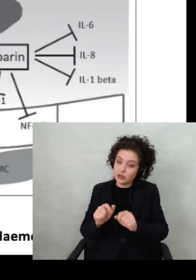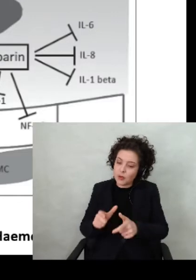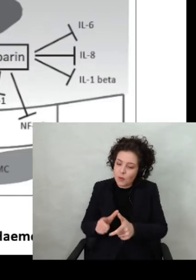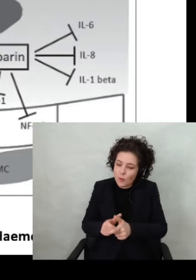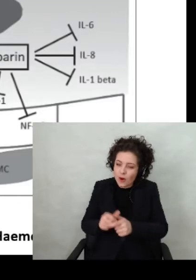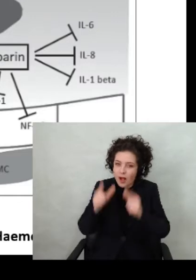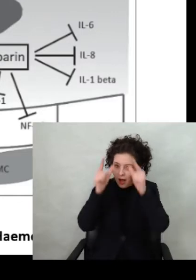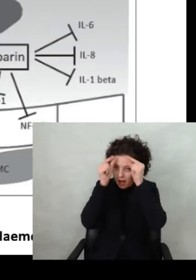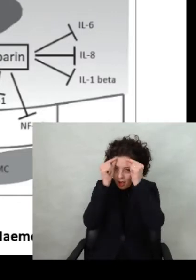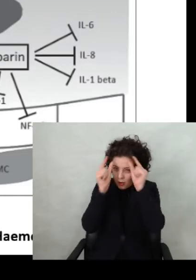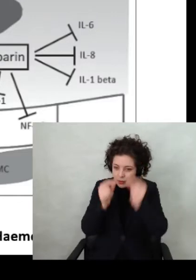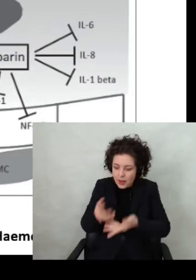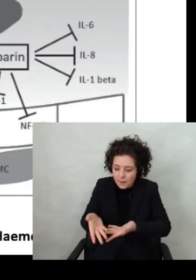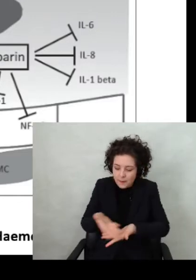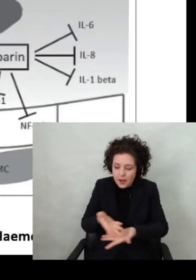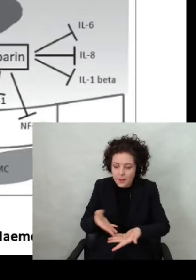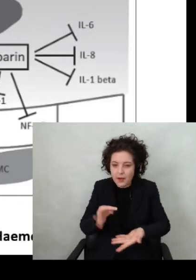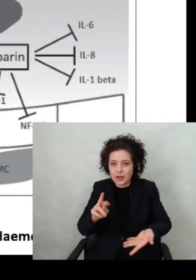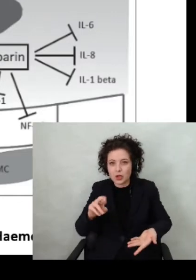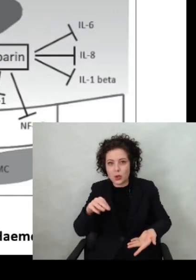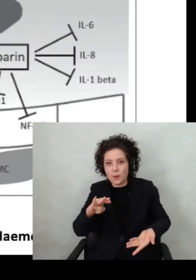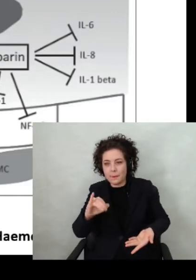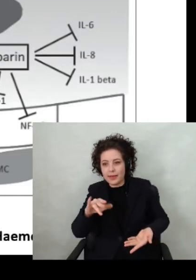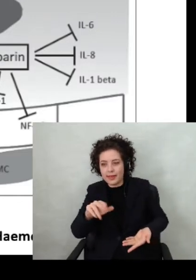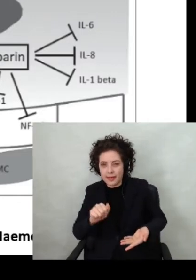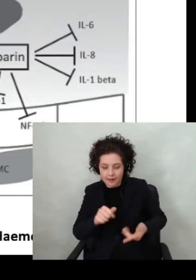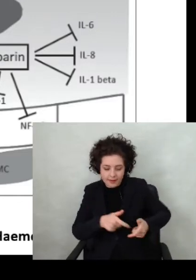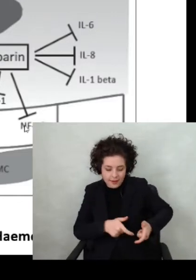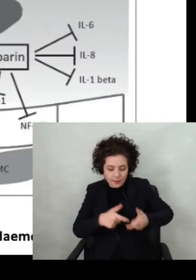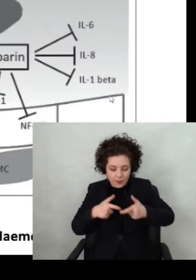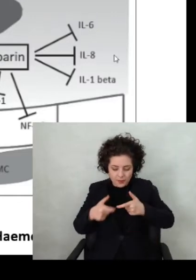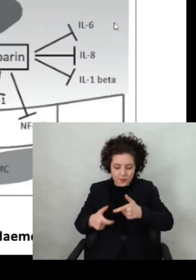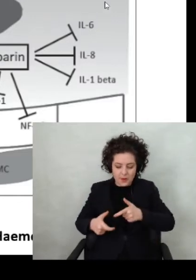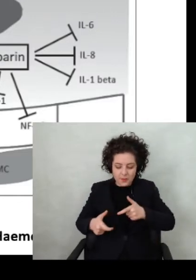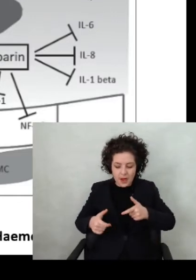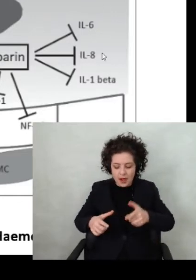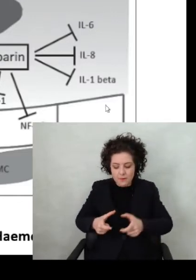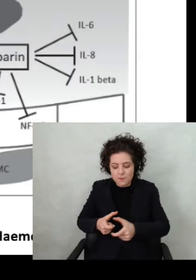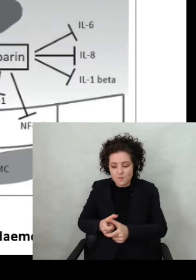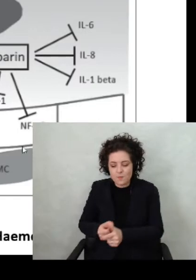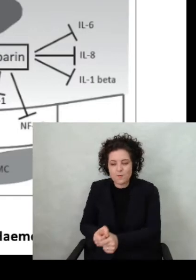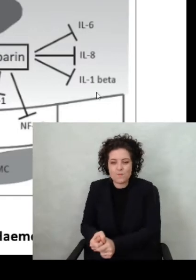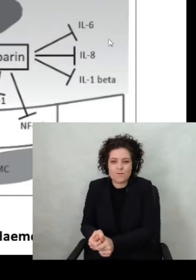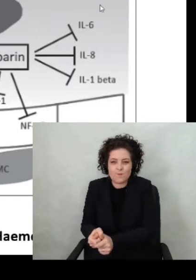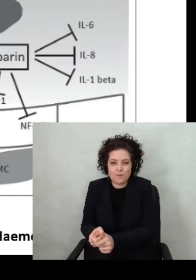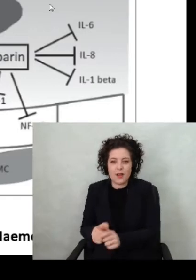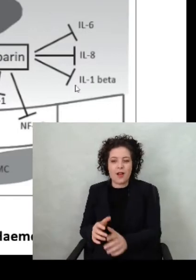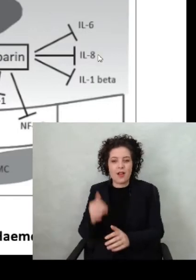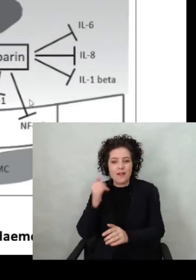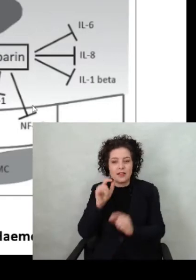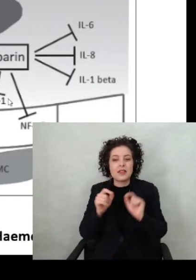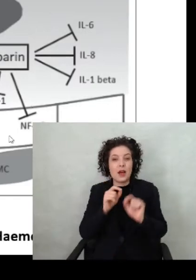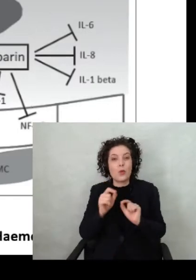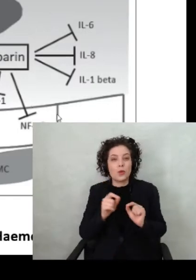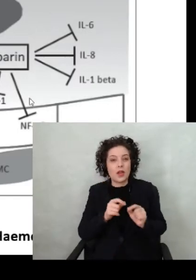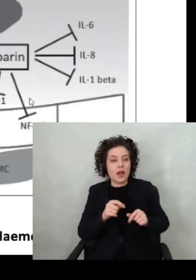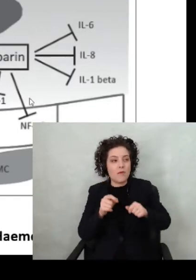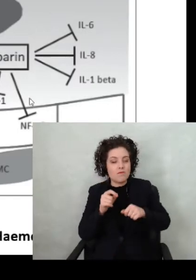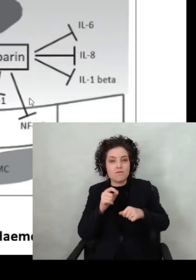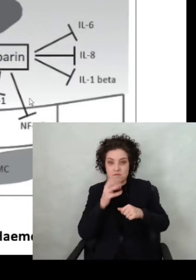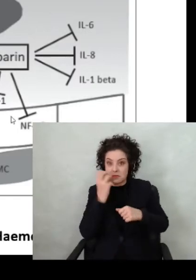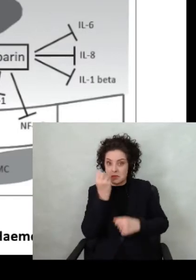da trombina com os tecidos, o que poderia levar a fenômenos inflamatórios graves por citocinas,